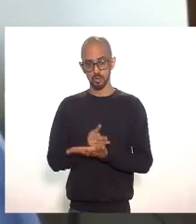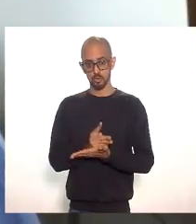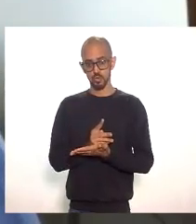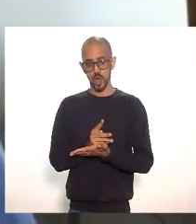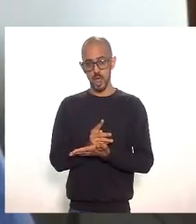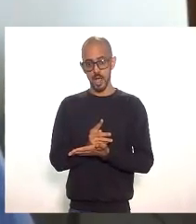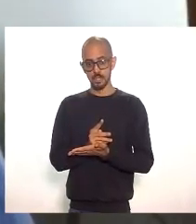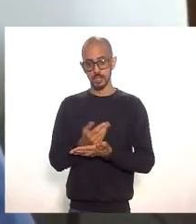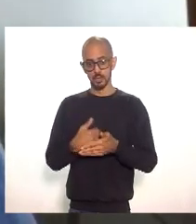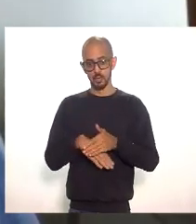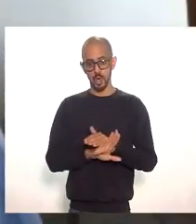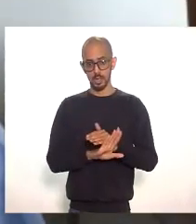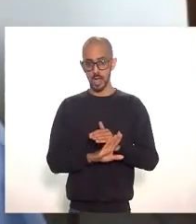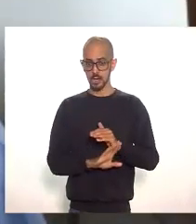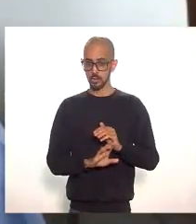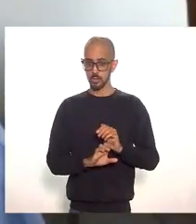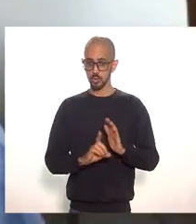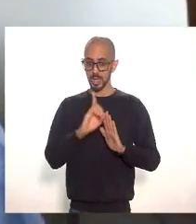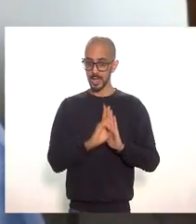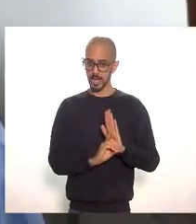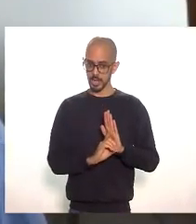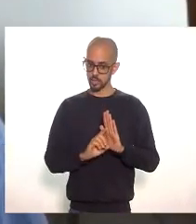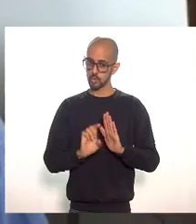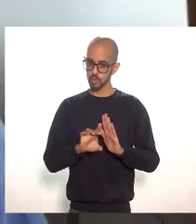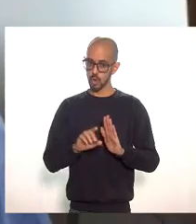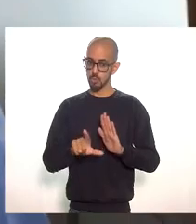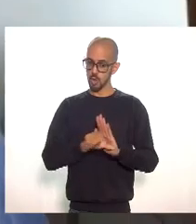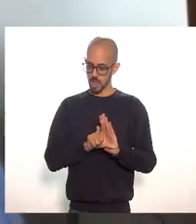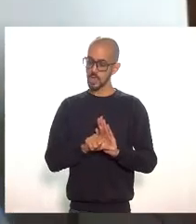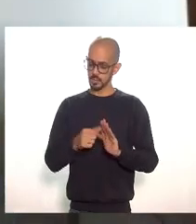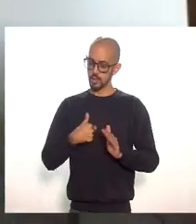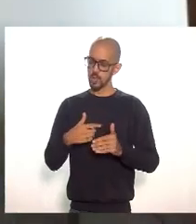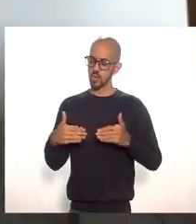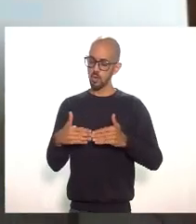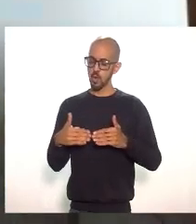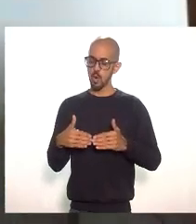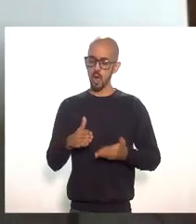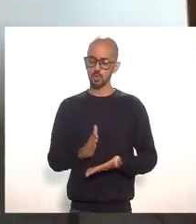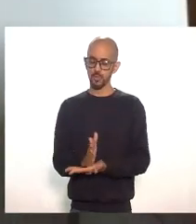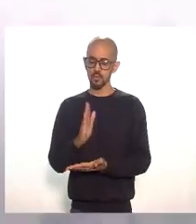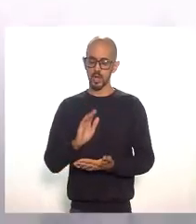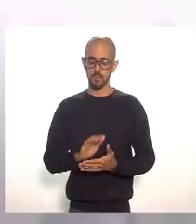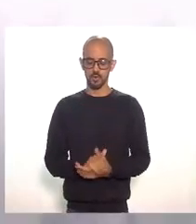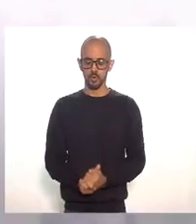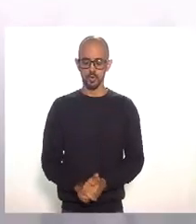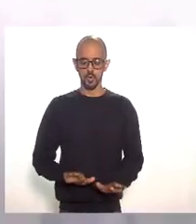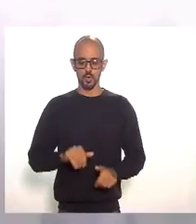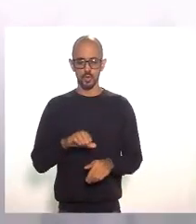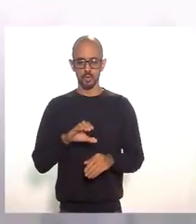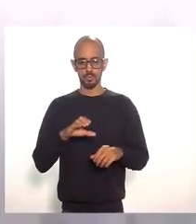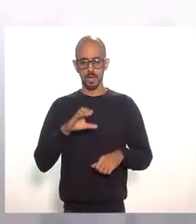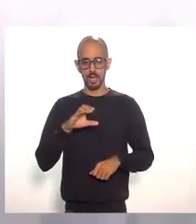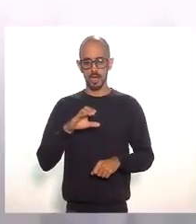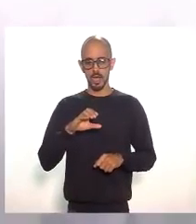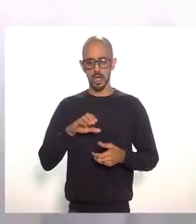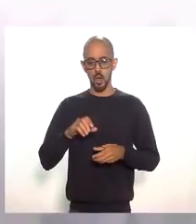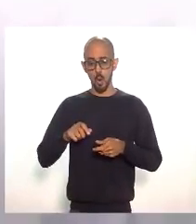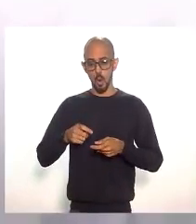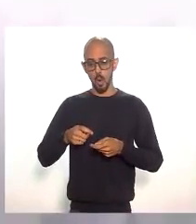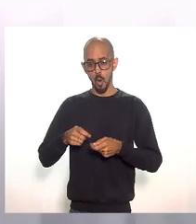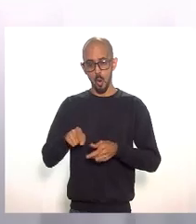nesse sentido, meu parecer no mérito é favorável. Pela Comissão de Orçamento, Finanças,